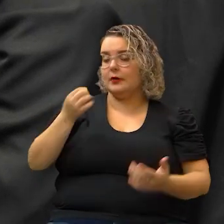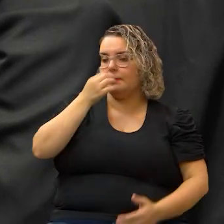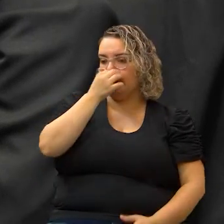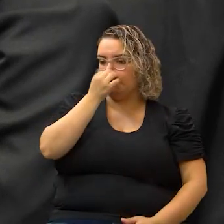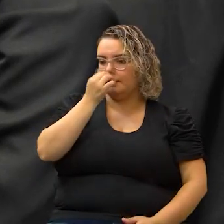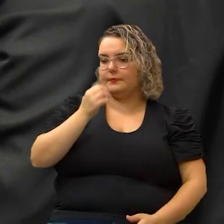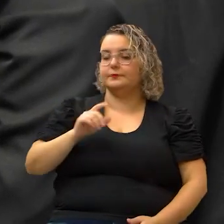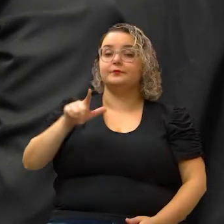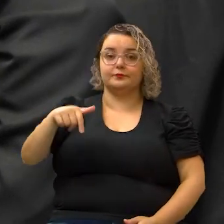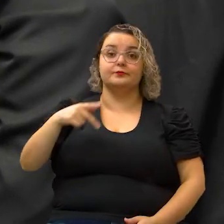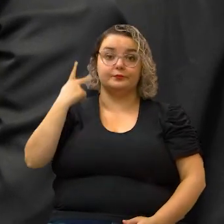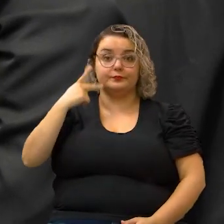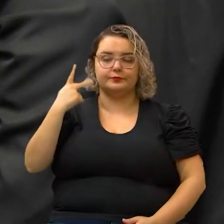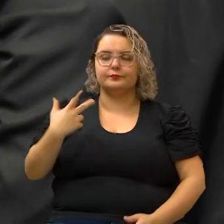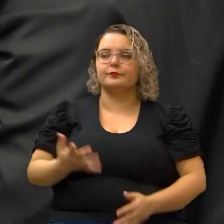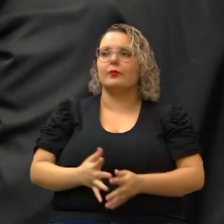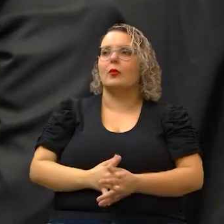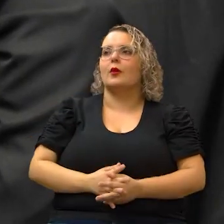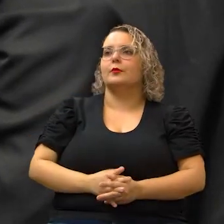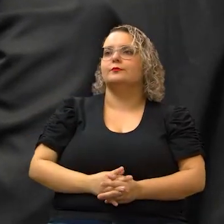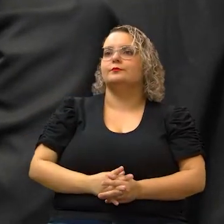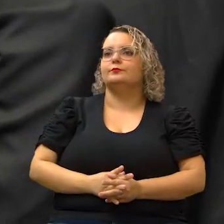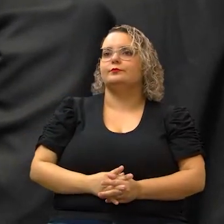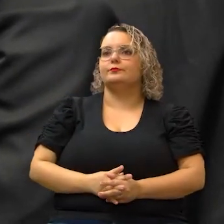né, depois já vereador,